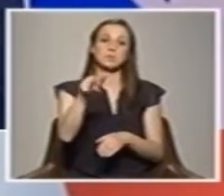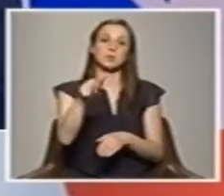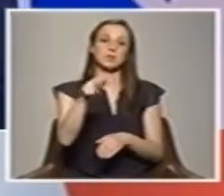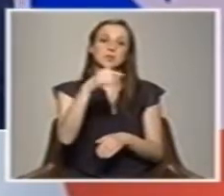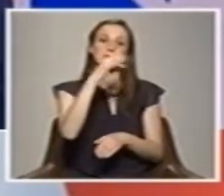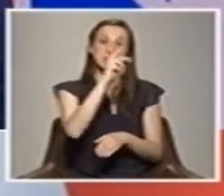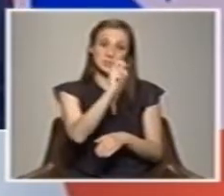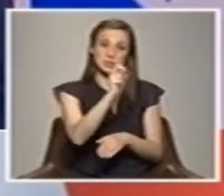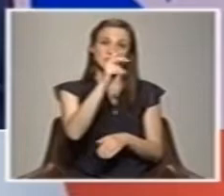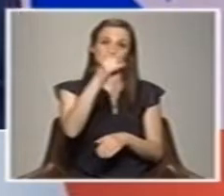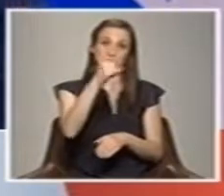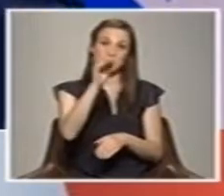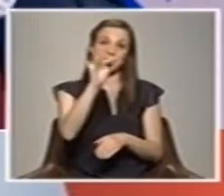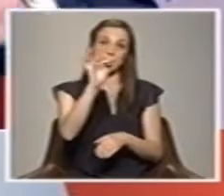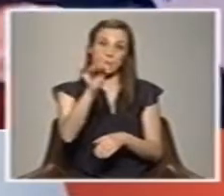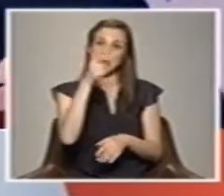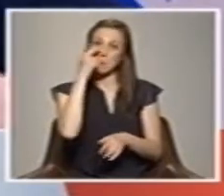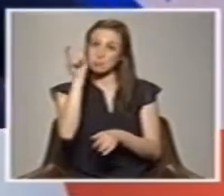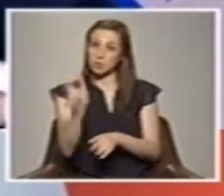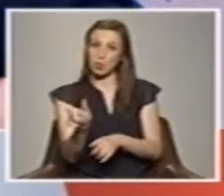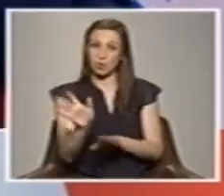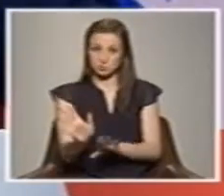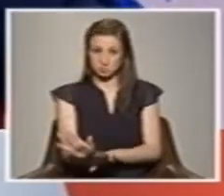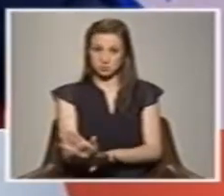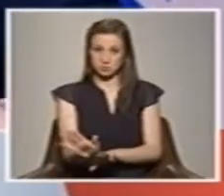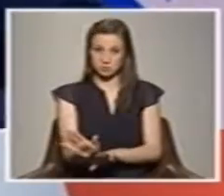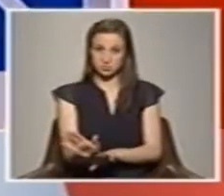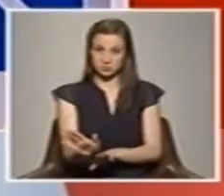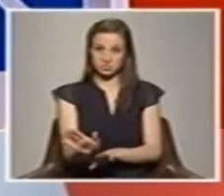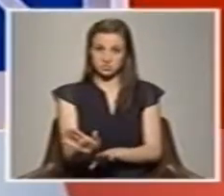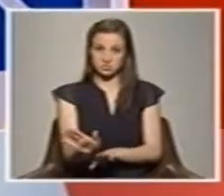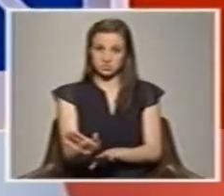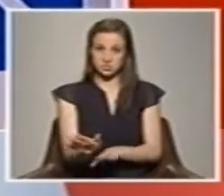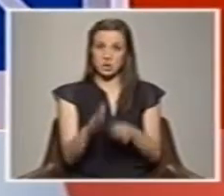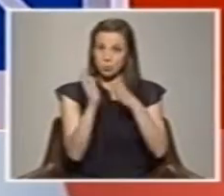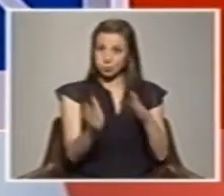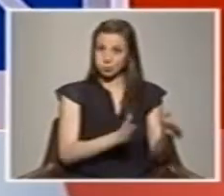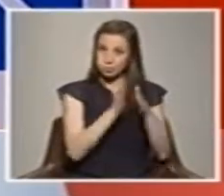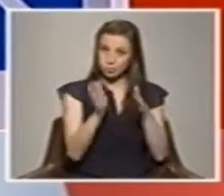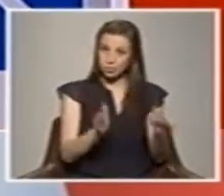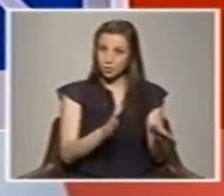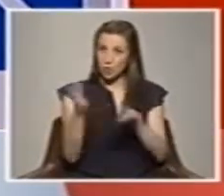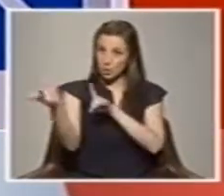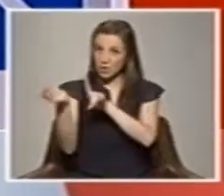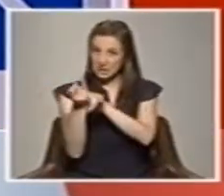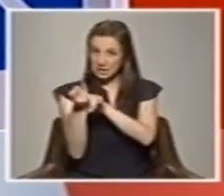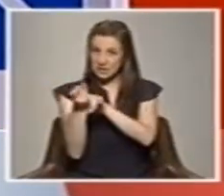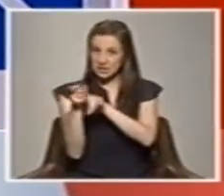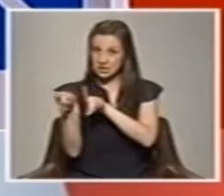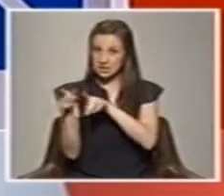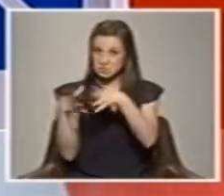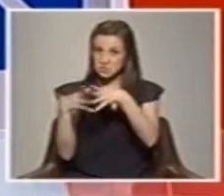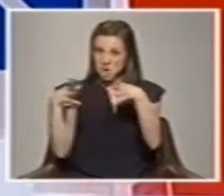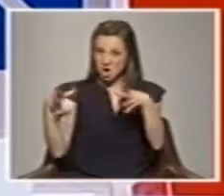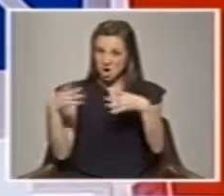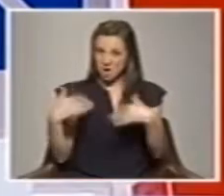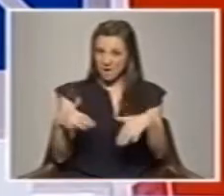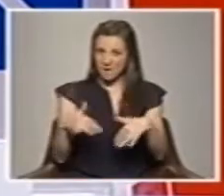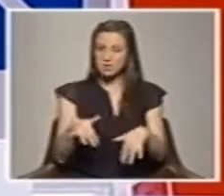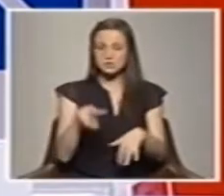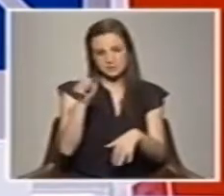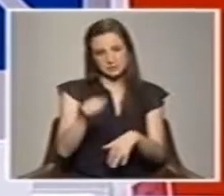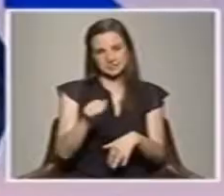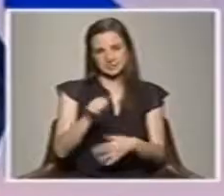324 no consumidor. É na distribuição e no consumidor, mas também que no produtor as fatias mais fortes. As fatias mais